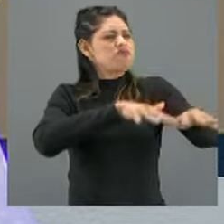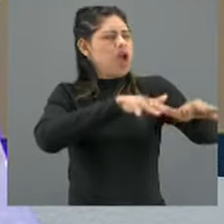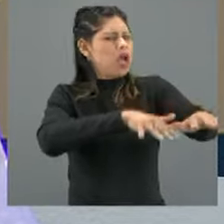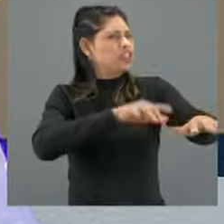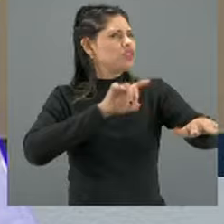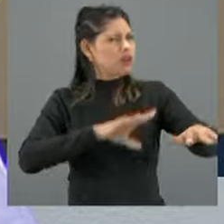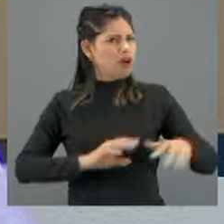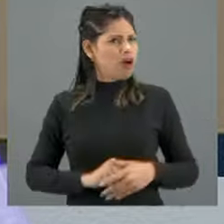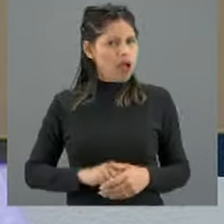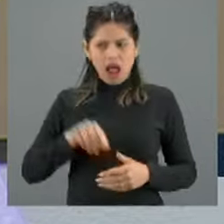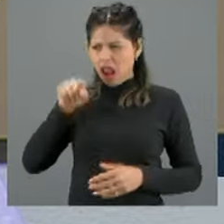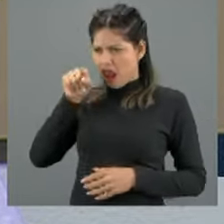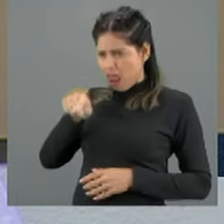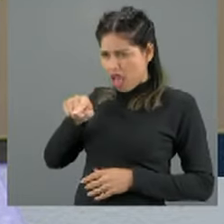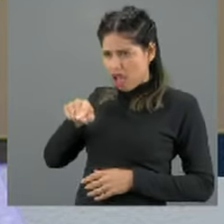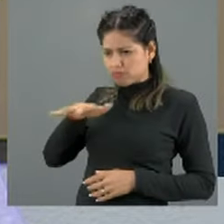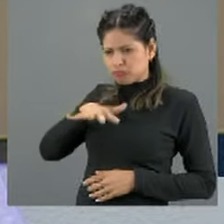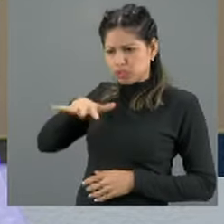das aldeias, não.